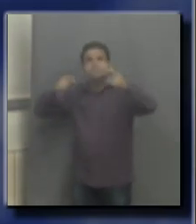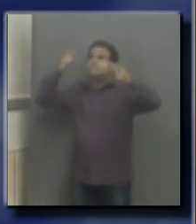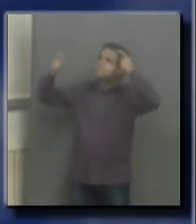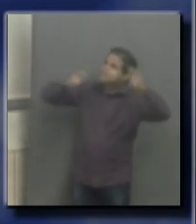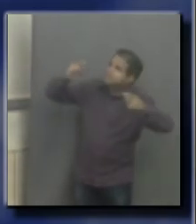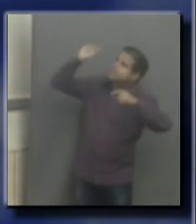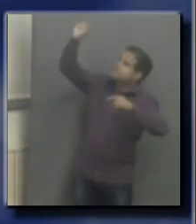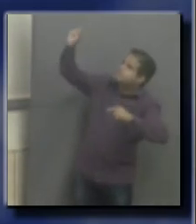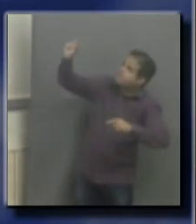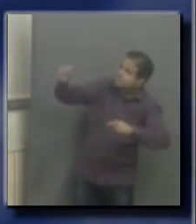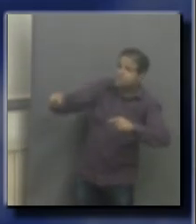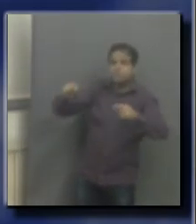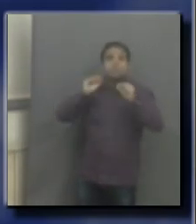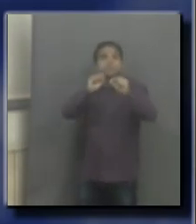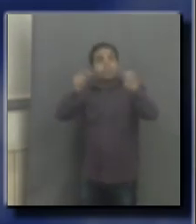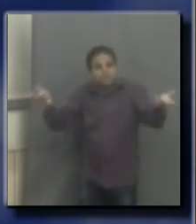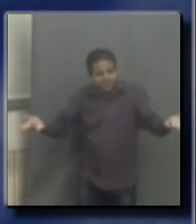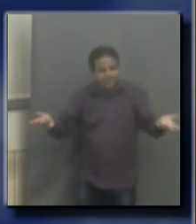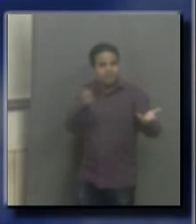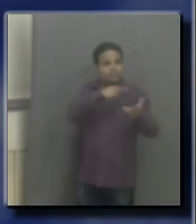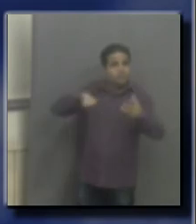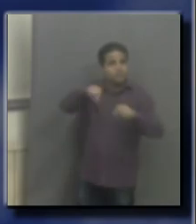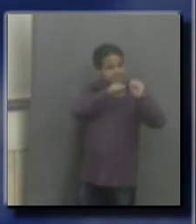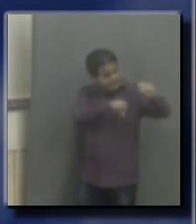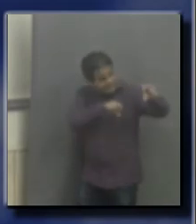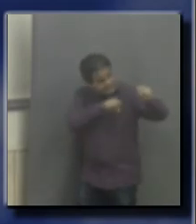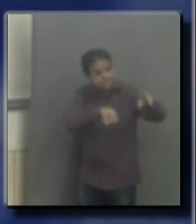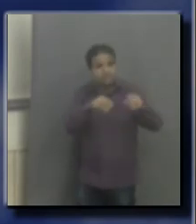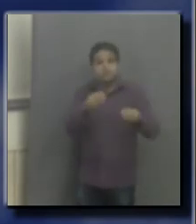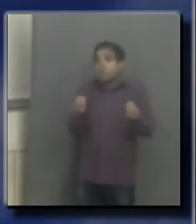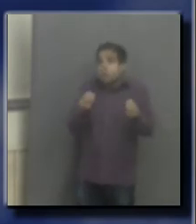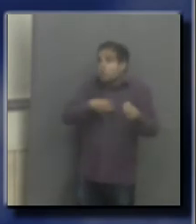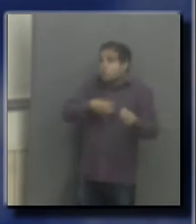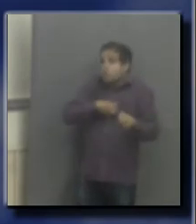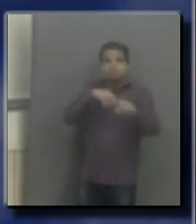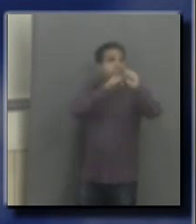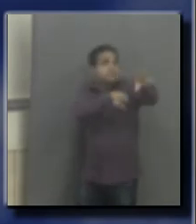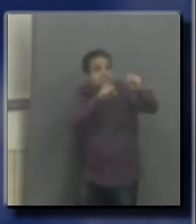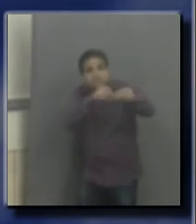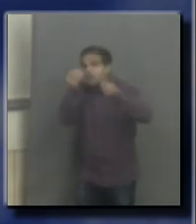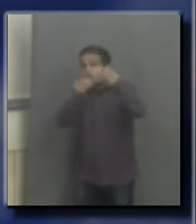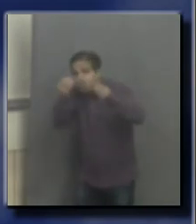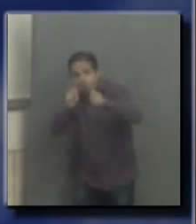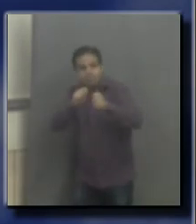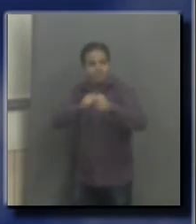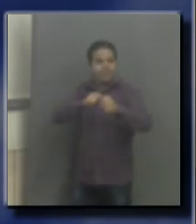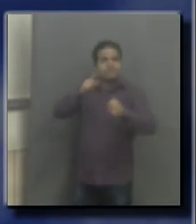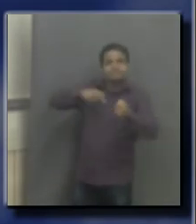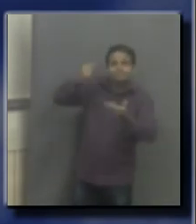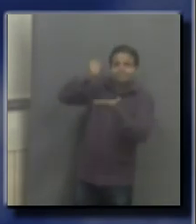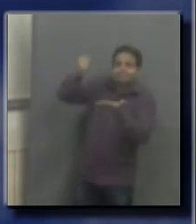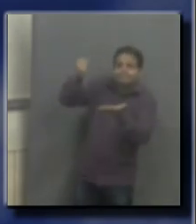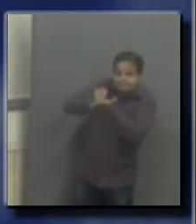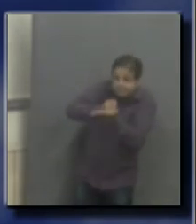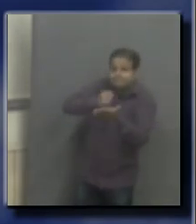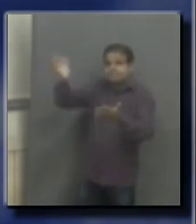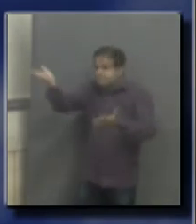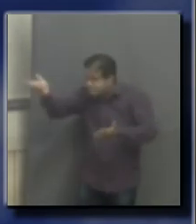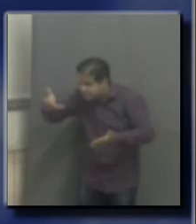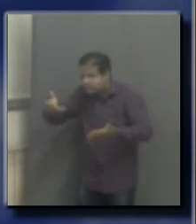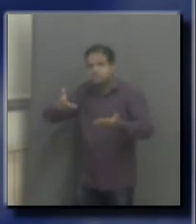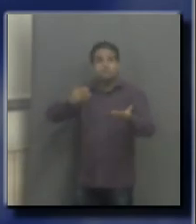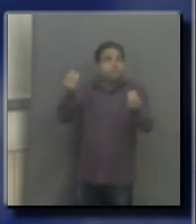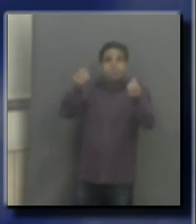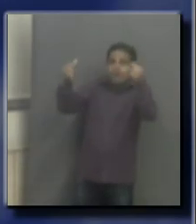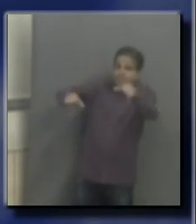com não só o que a gente ensina, mas como a gente ensina e como é mais efetivo ensinar e como a